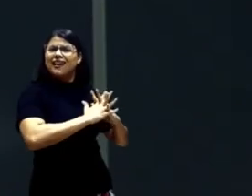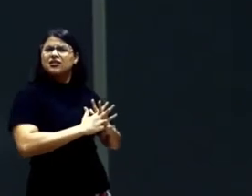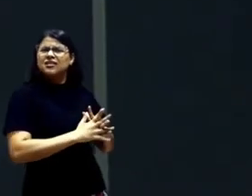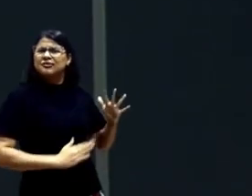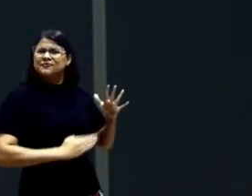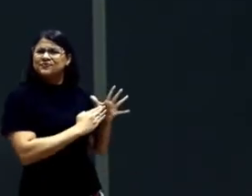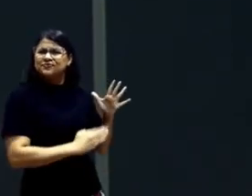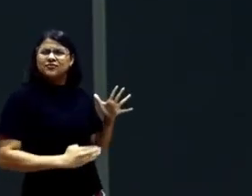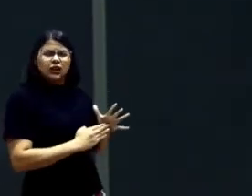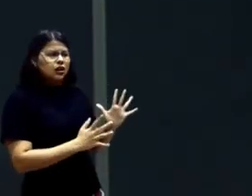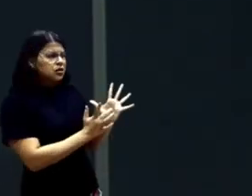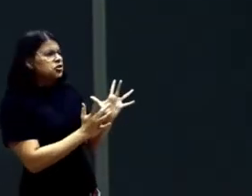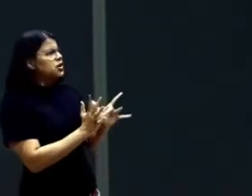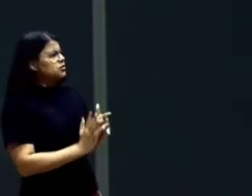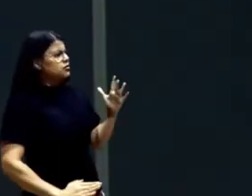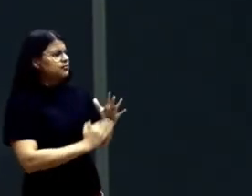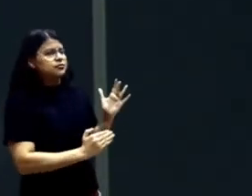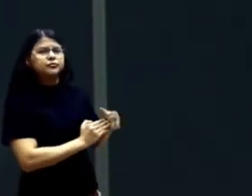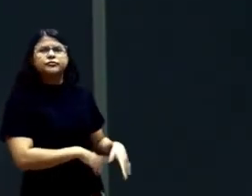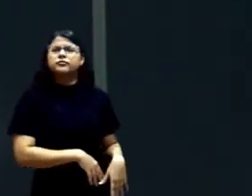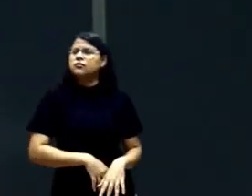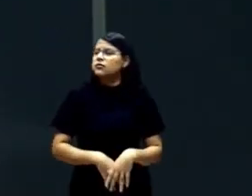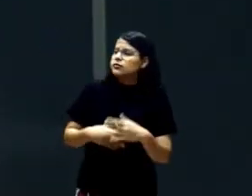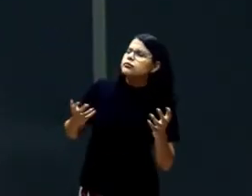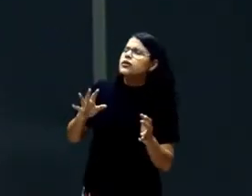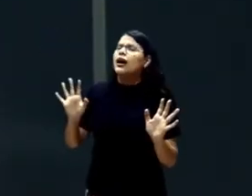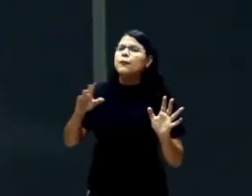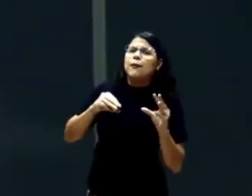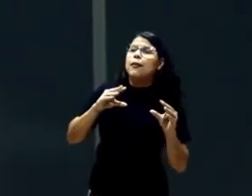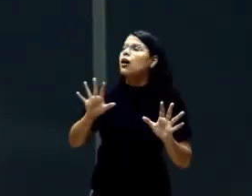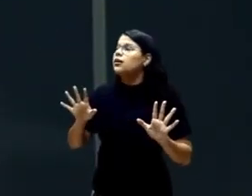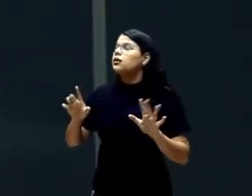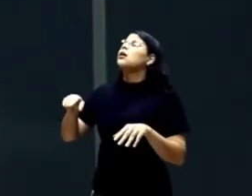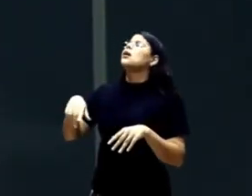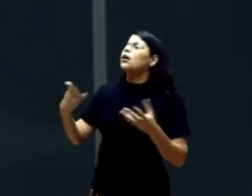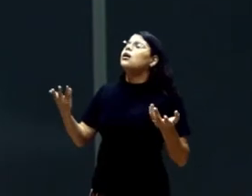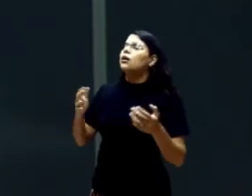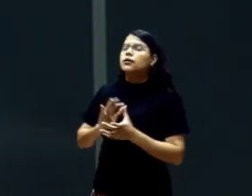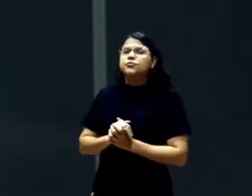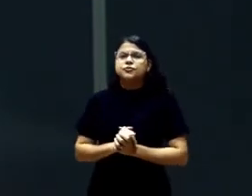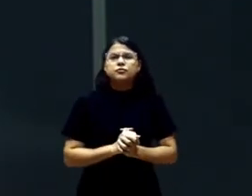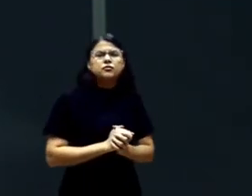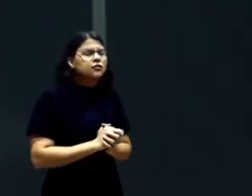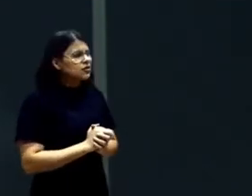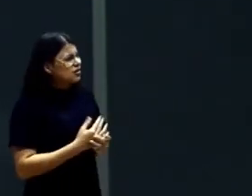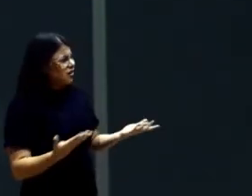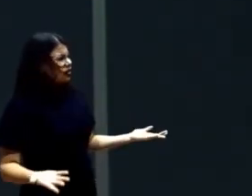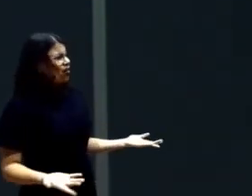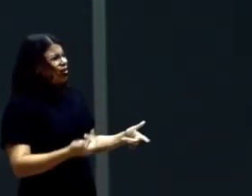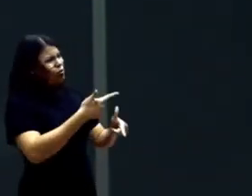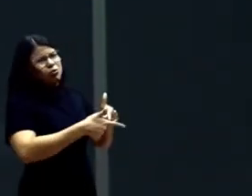Jesus interferisse num problema de família, numa herança. Jesus disse, estou